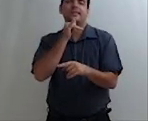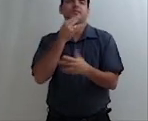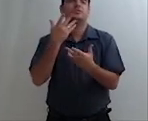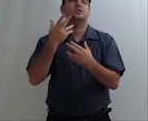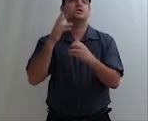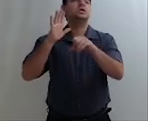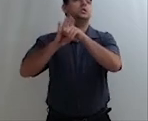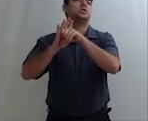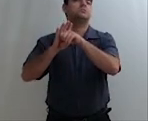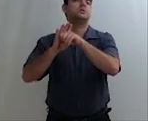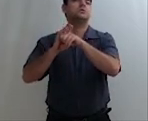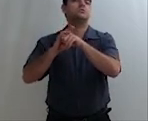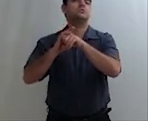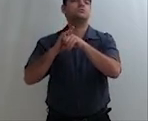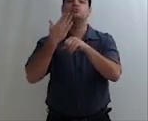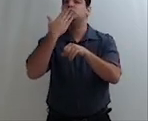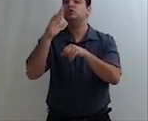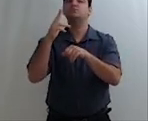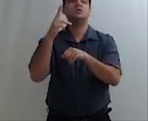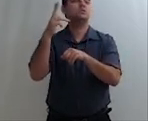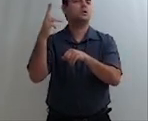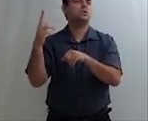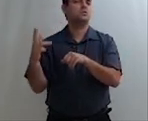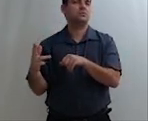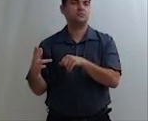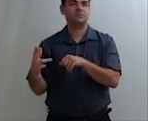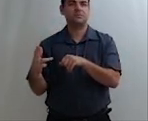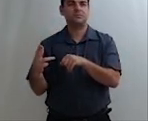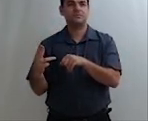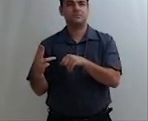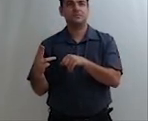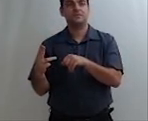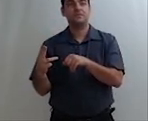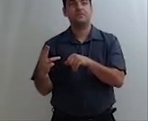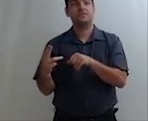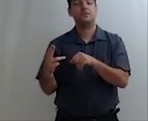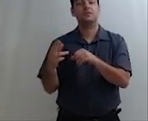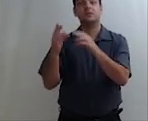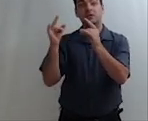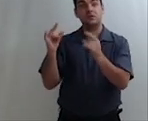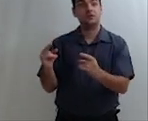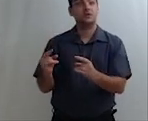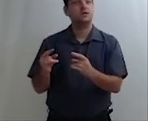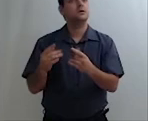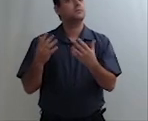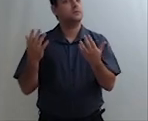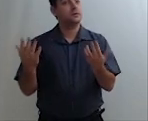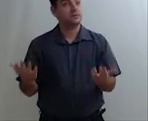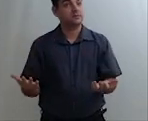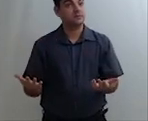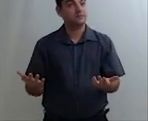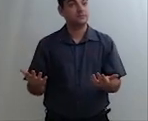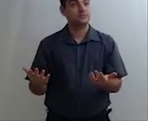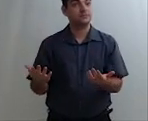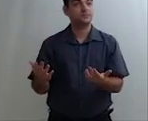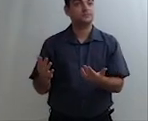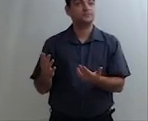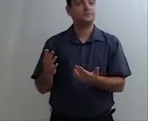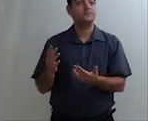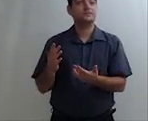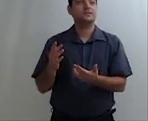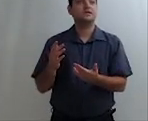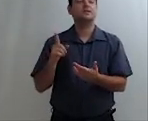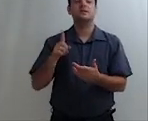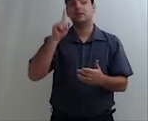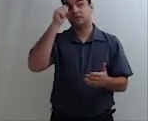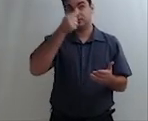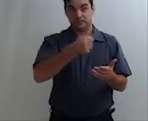mesmo do mesmo assunto né da da mesma da mesma espécie ocorre que eh na decisão